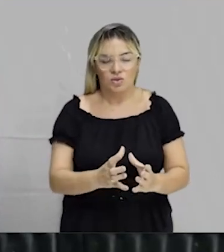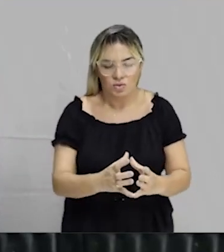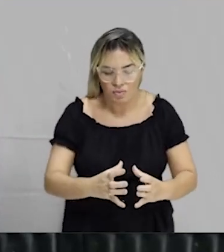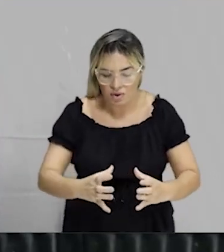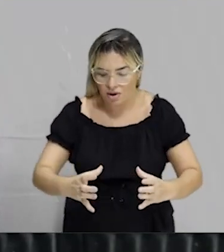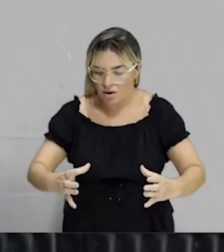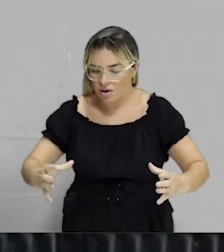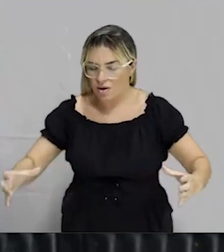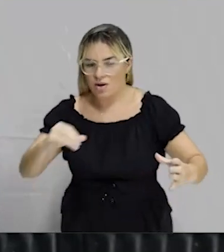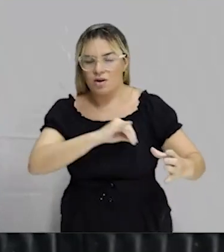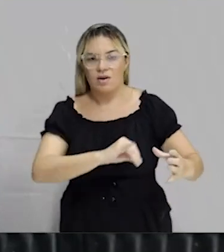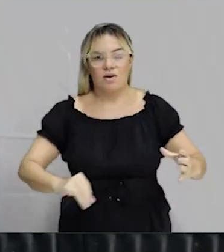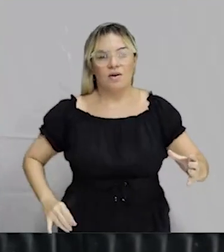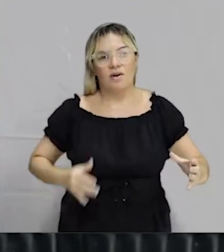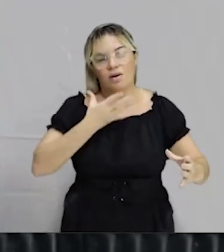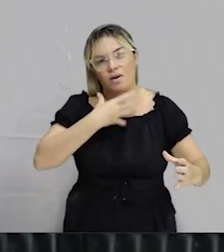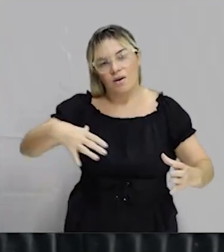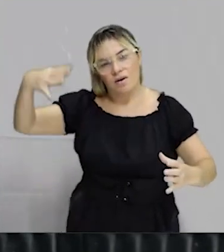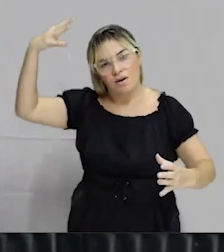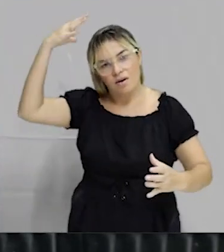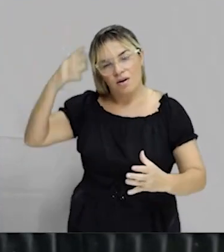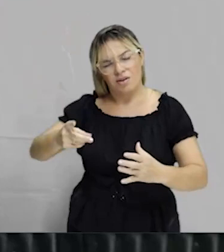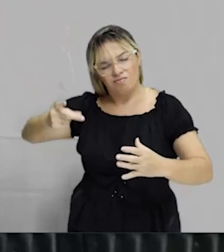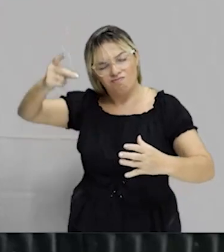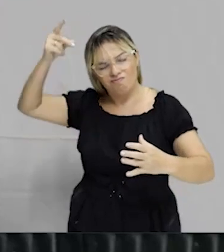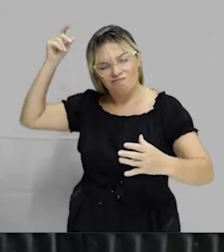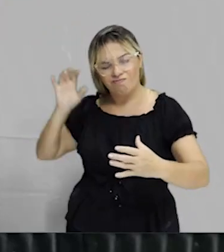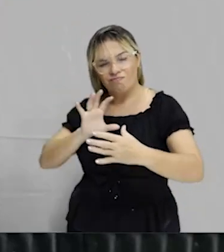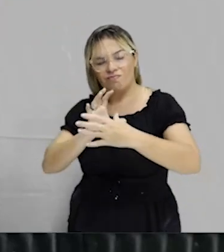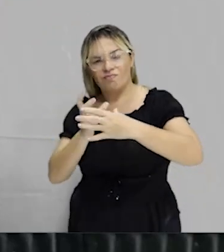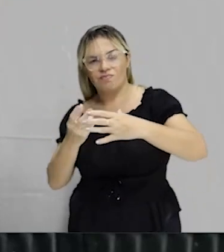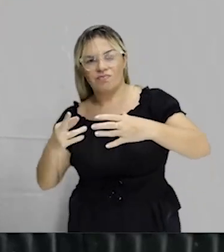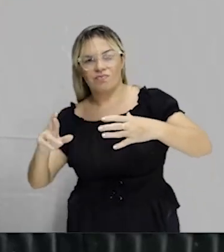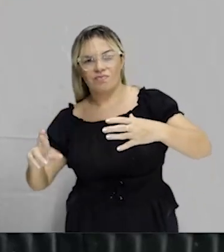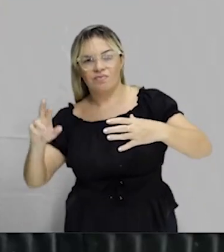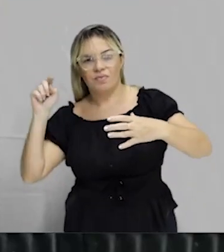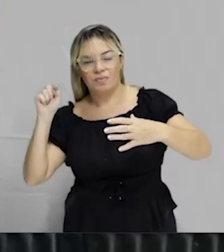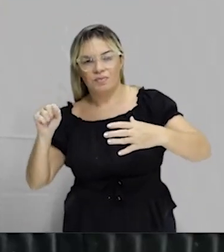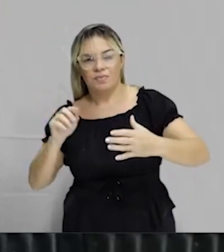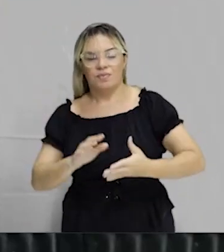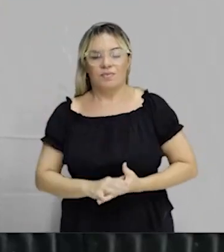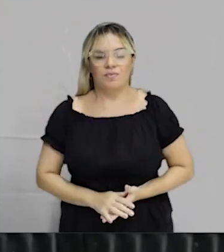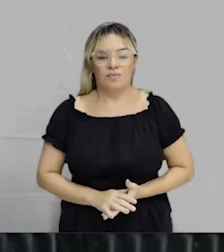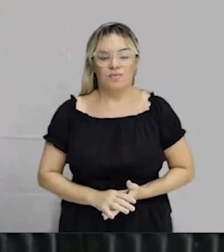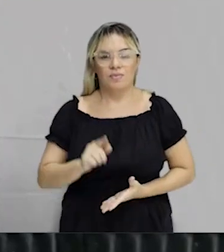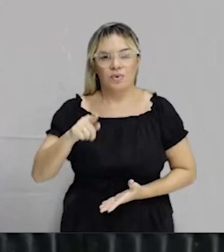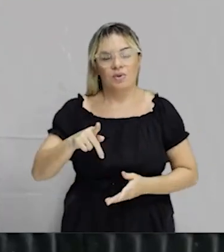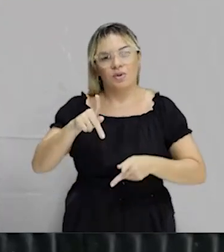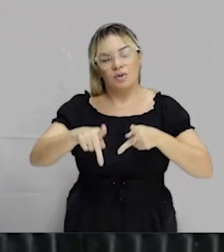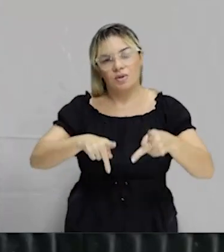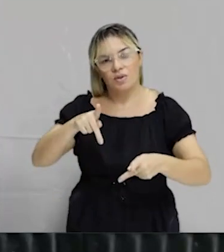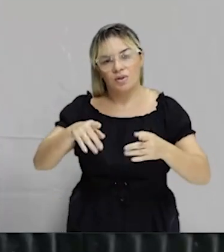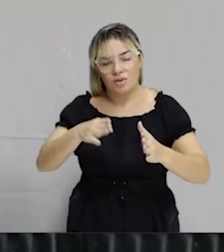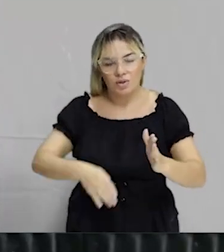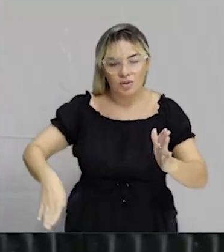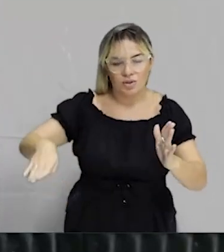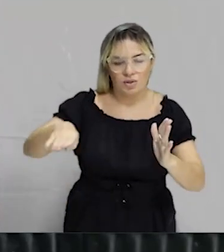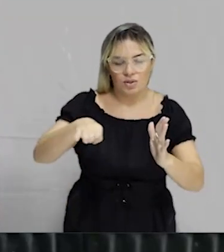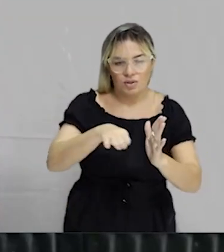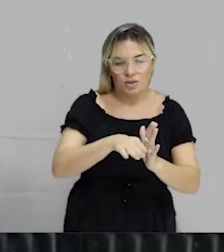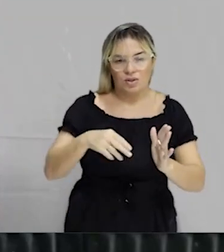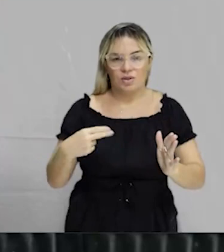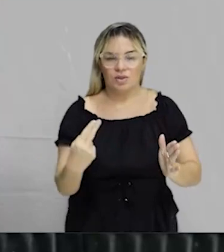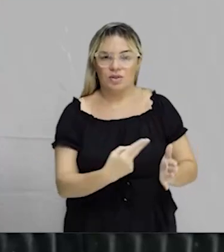impérios aqui da chamada Antiguidade Oriental. Os persas que chegaram, inclusive, nós